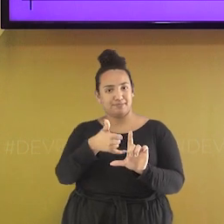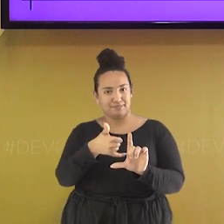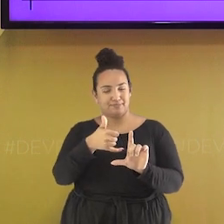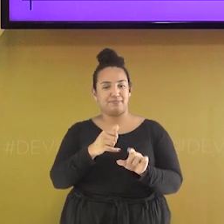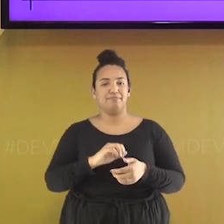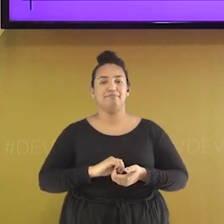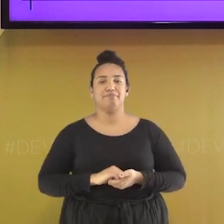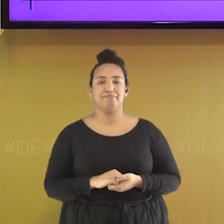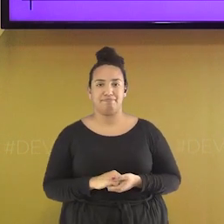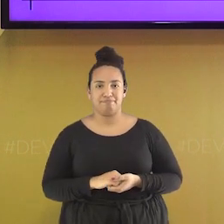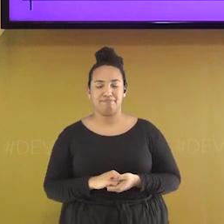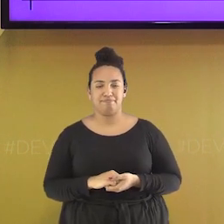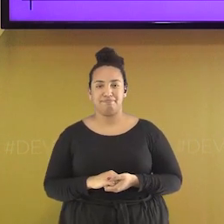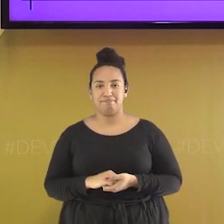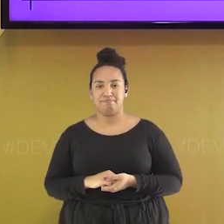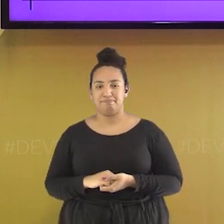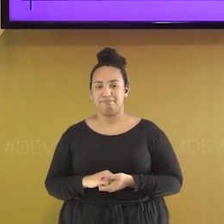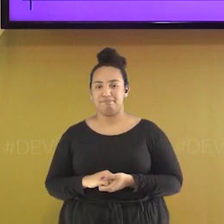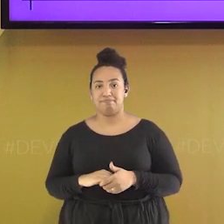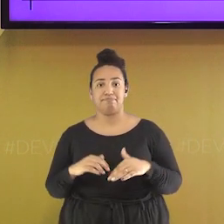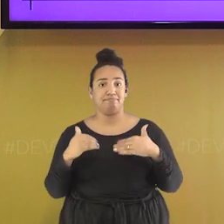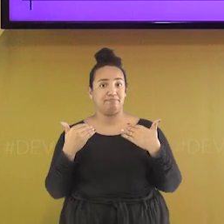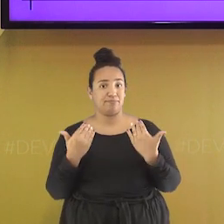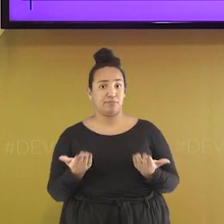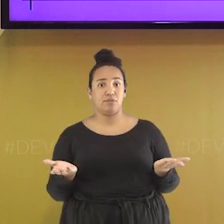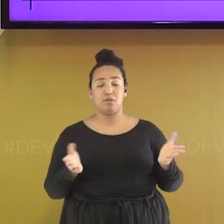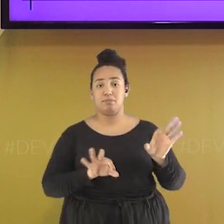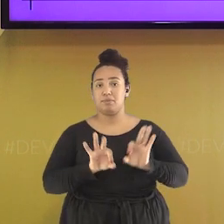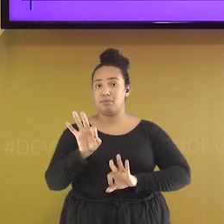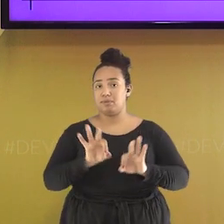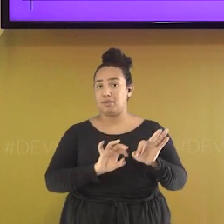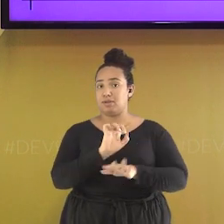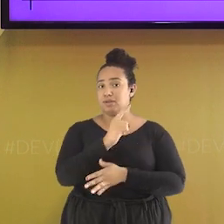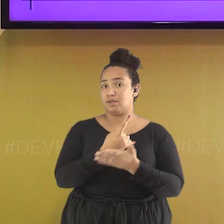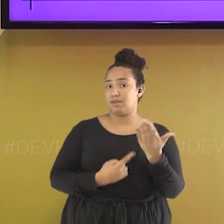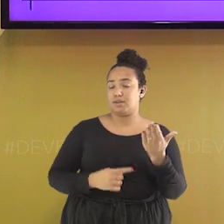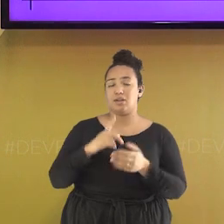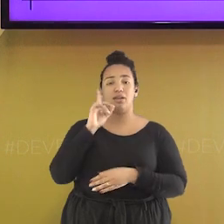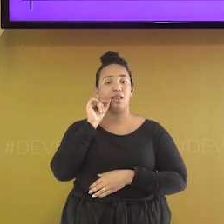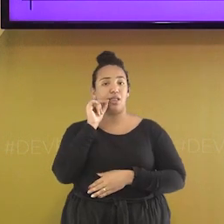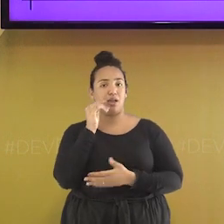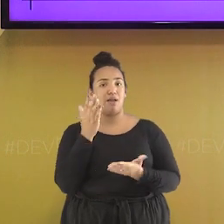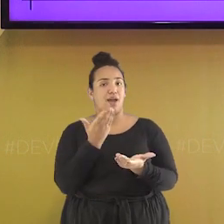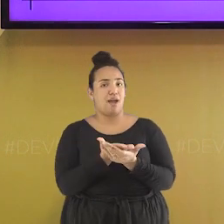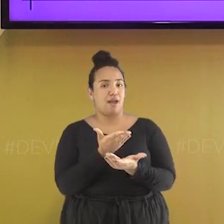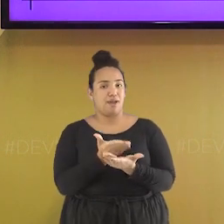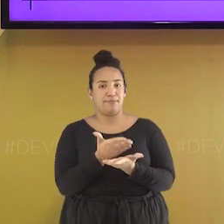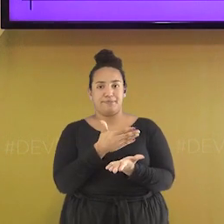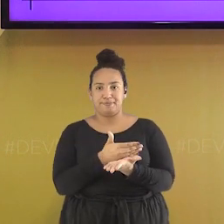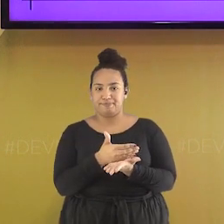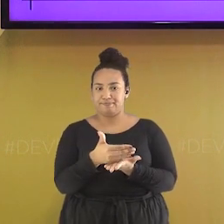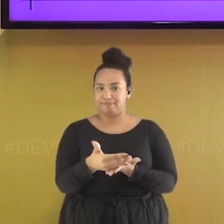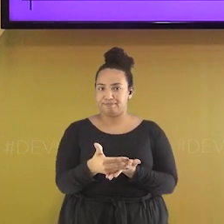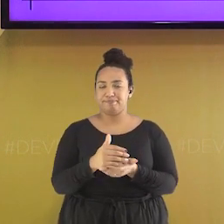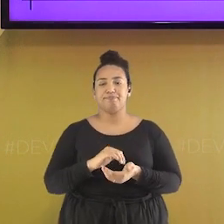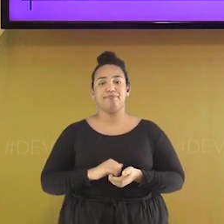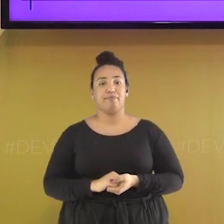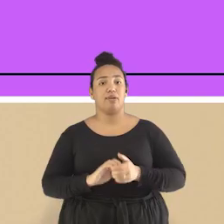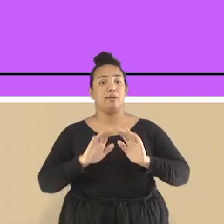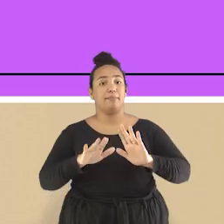para acessar a lista de presença, ok? Então, prepare o caderno e o lápis, que a nossa aula já vai